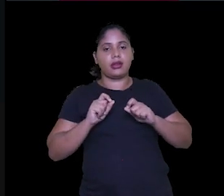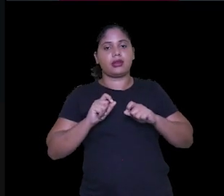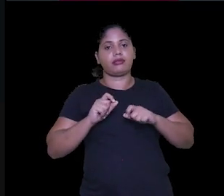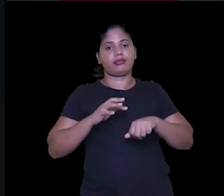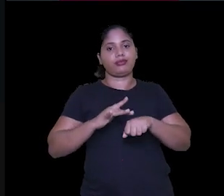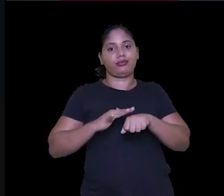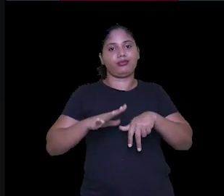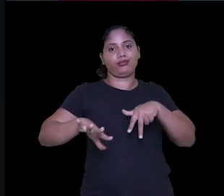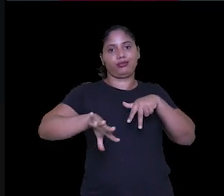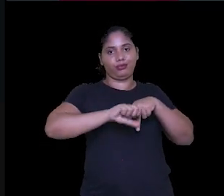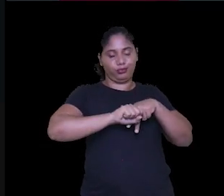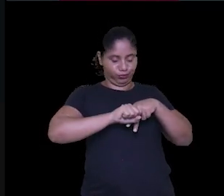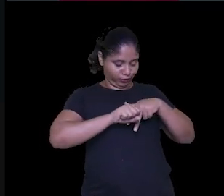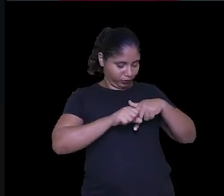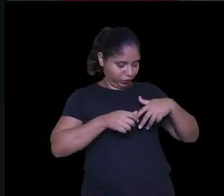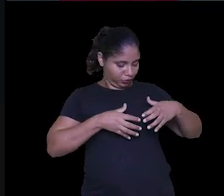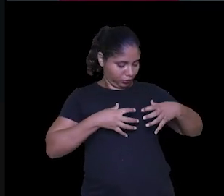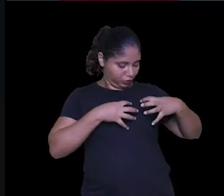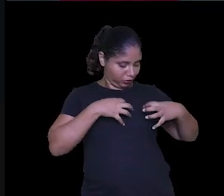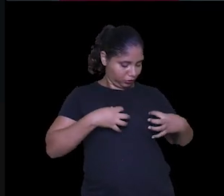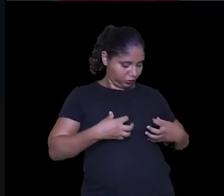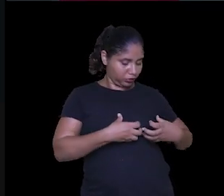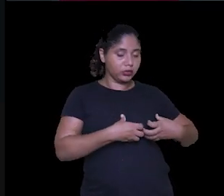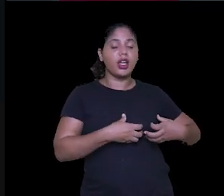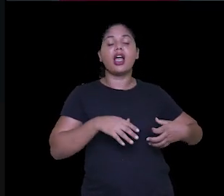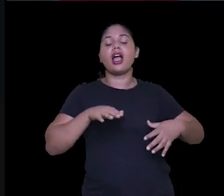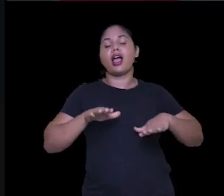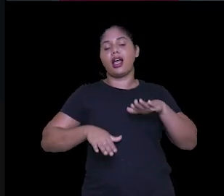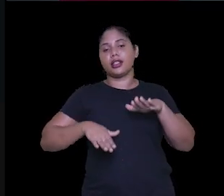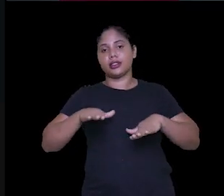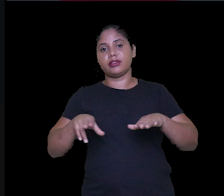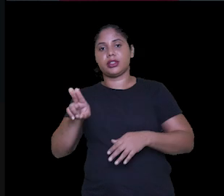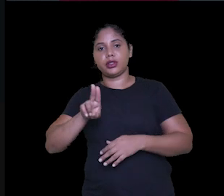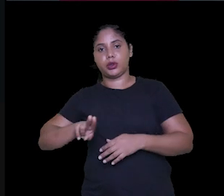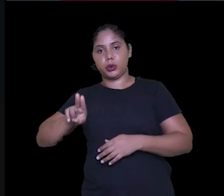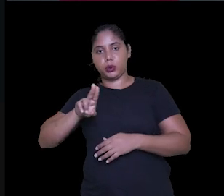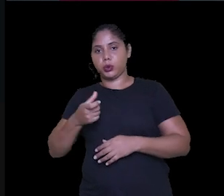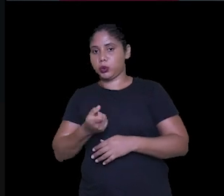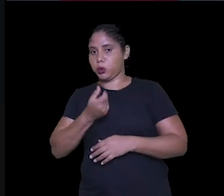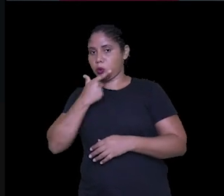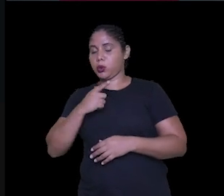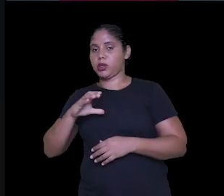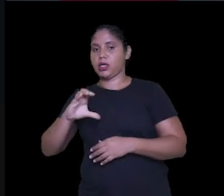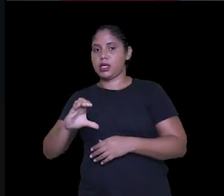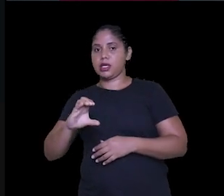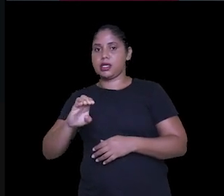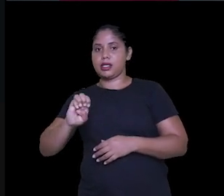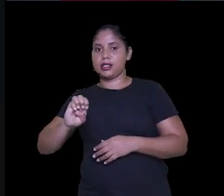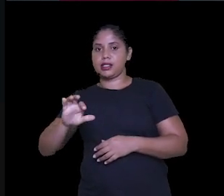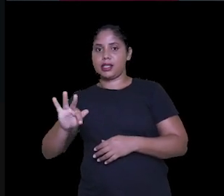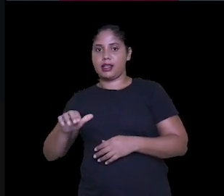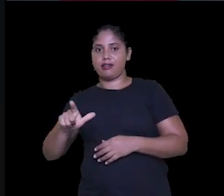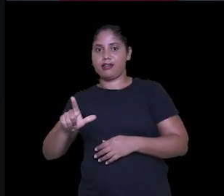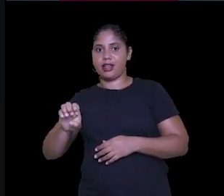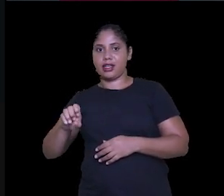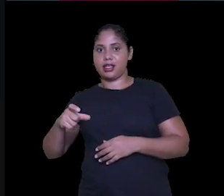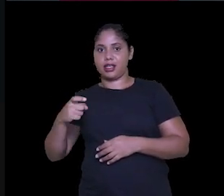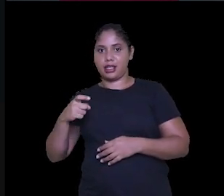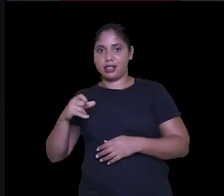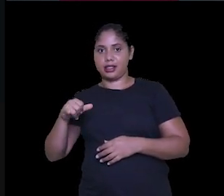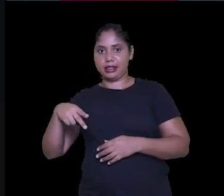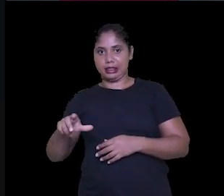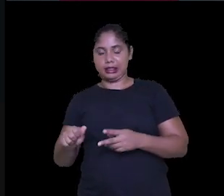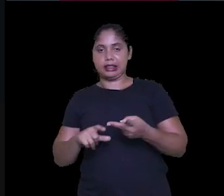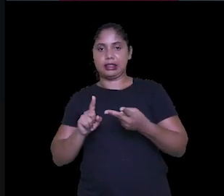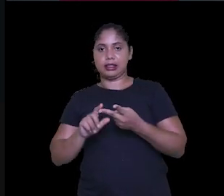à lactação, e que eles podem interferir negativamente na amamentação, causando confusão de bicos e dificultando a